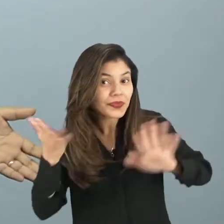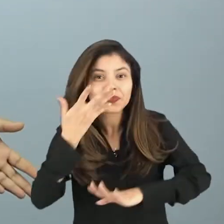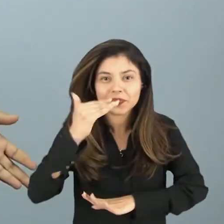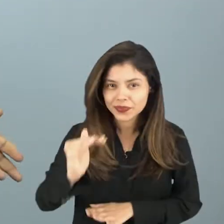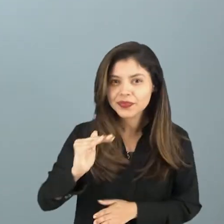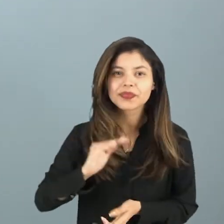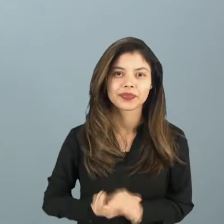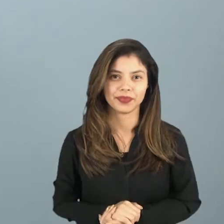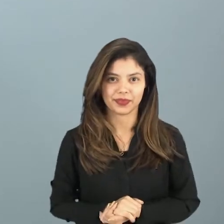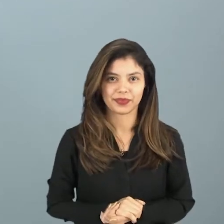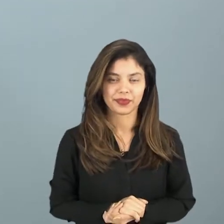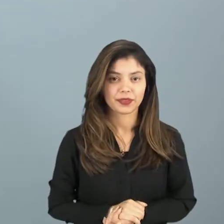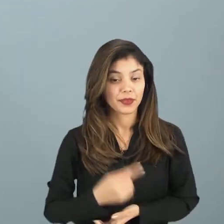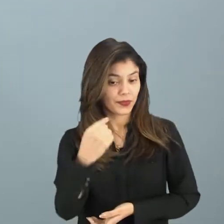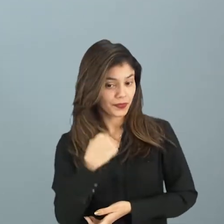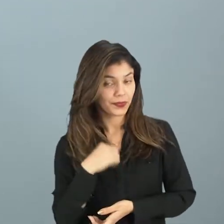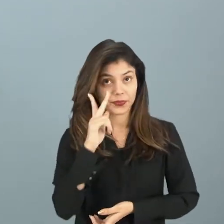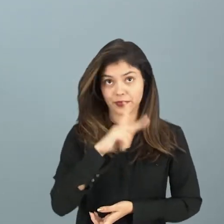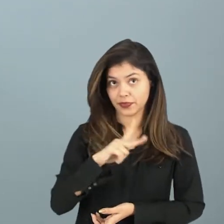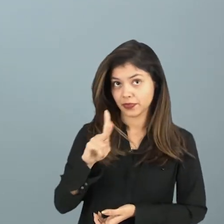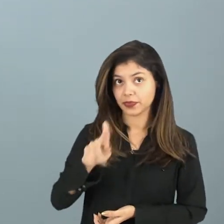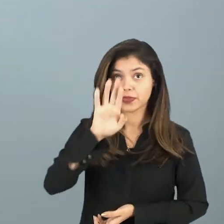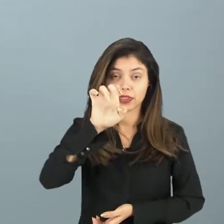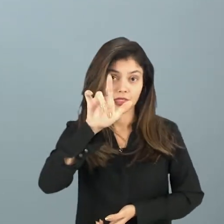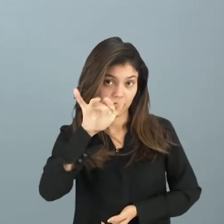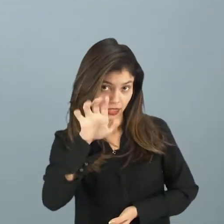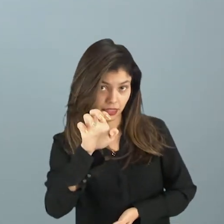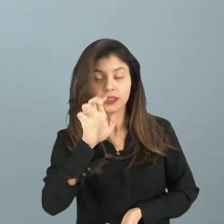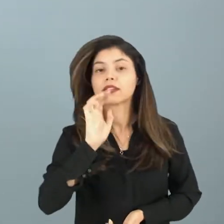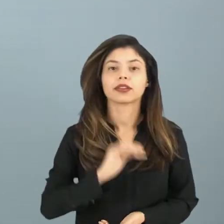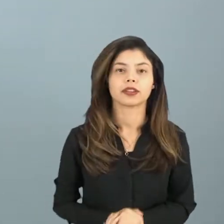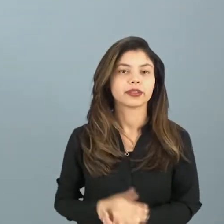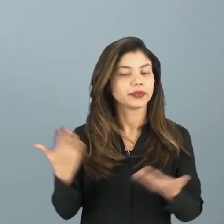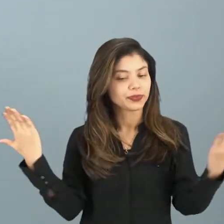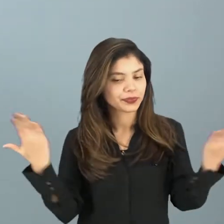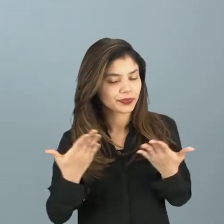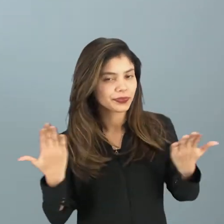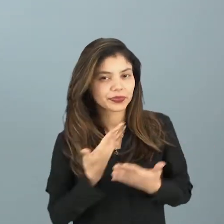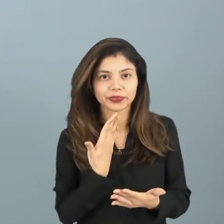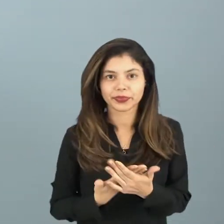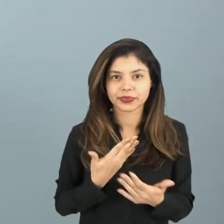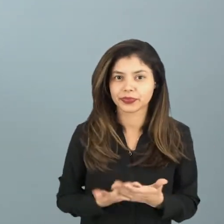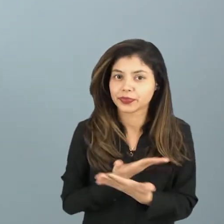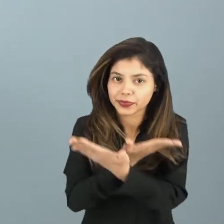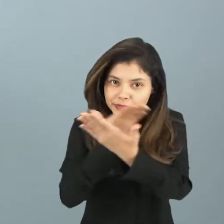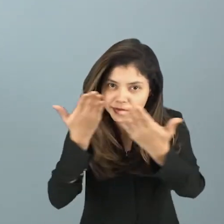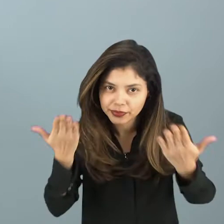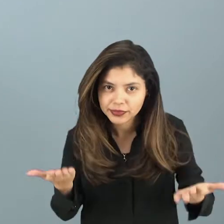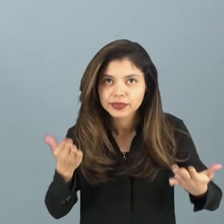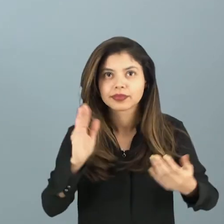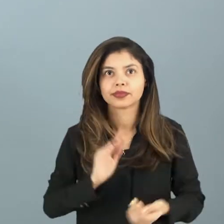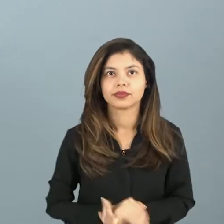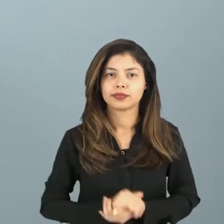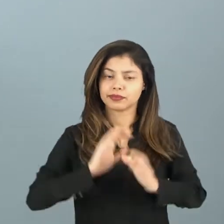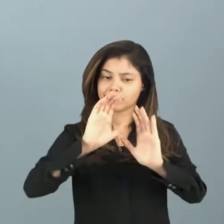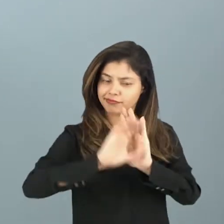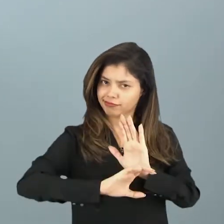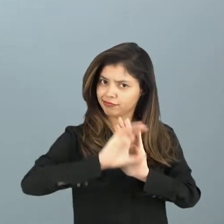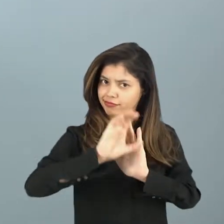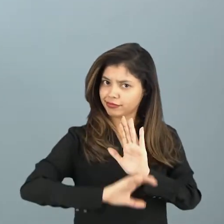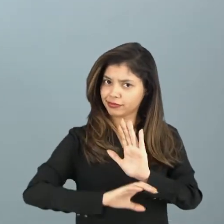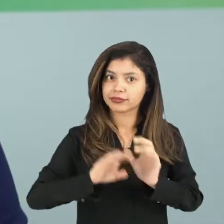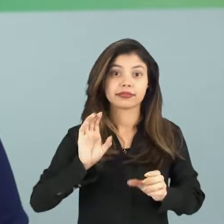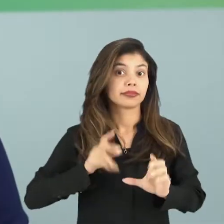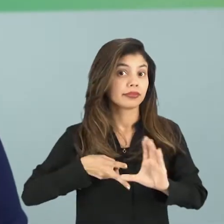Olá, crianças! Eu sou a professora Eliane Medeiros e estou aqui para estudar com vocês os conteúdos do